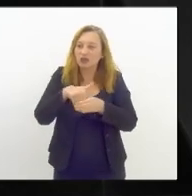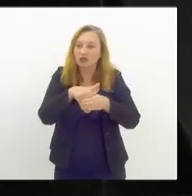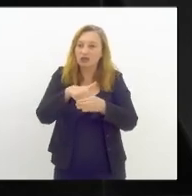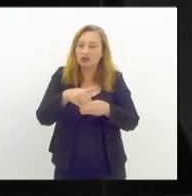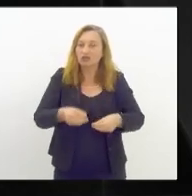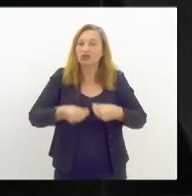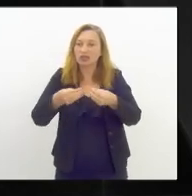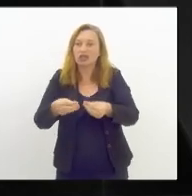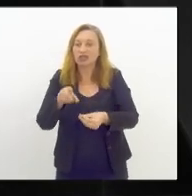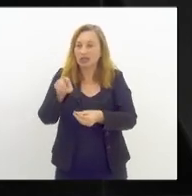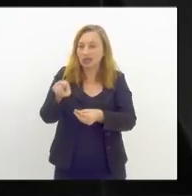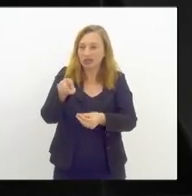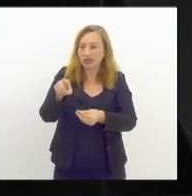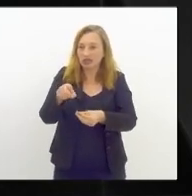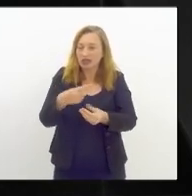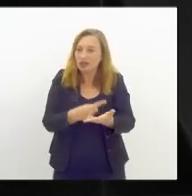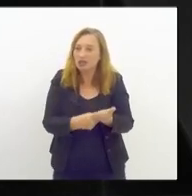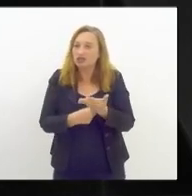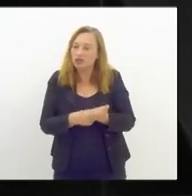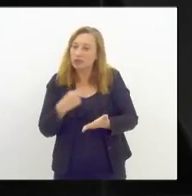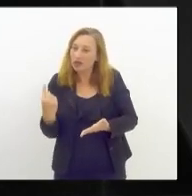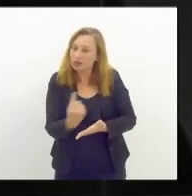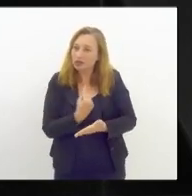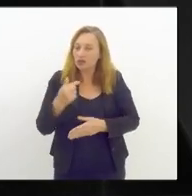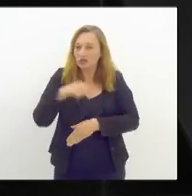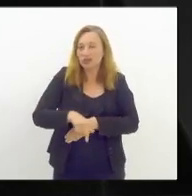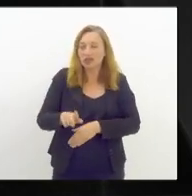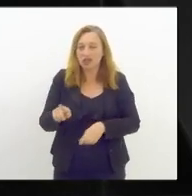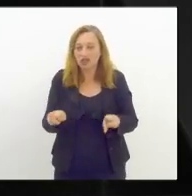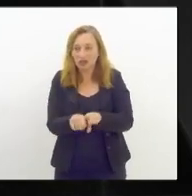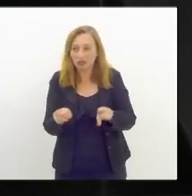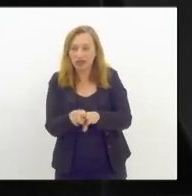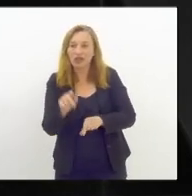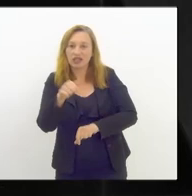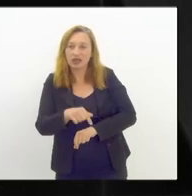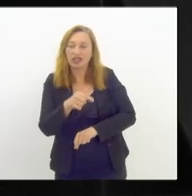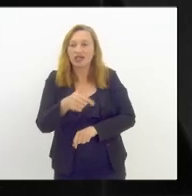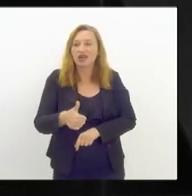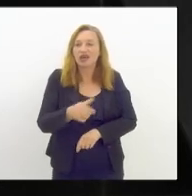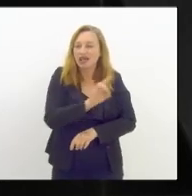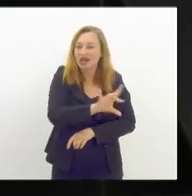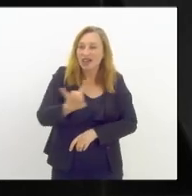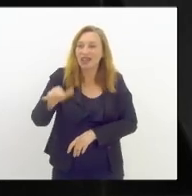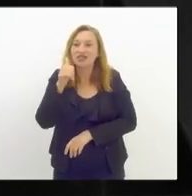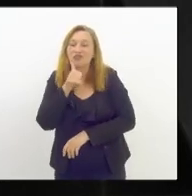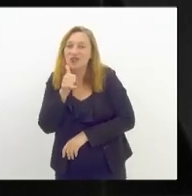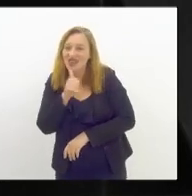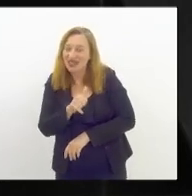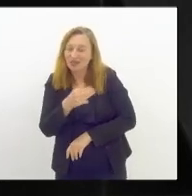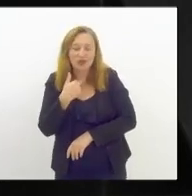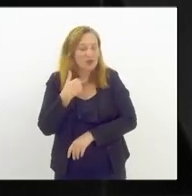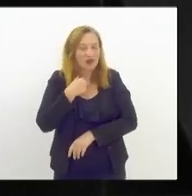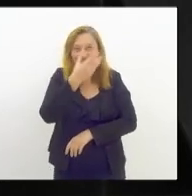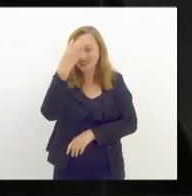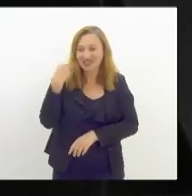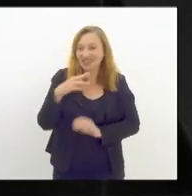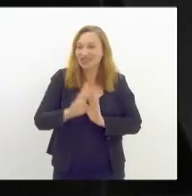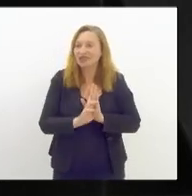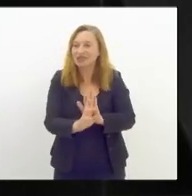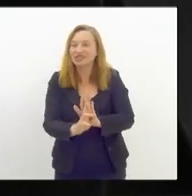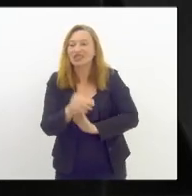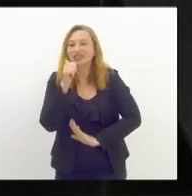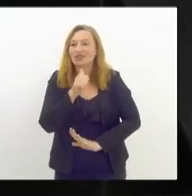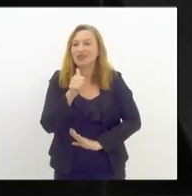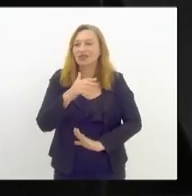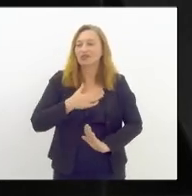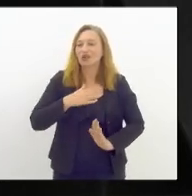ali contribuiu para que nós tivéssemos aqui também a cada mulher não possa esquecer como representante das mulheres